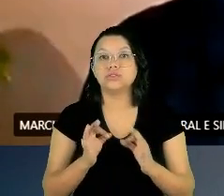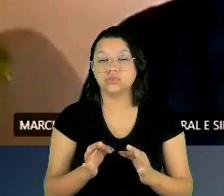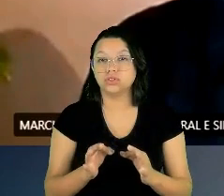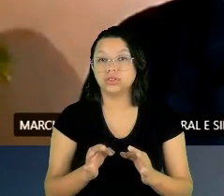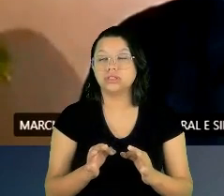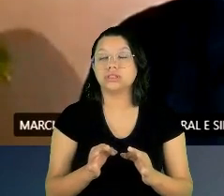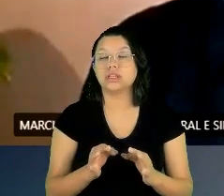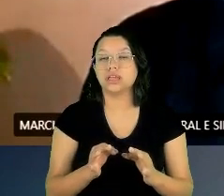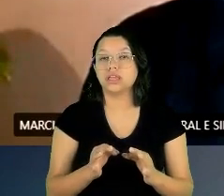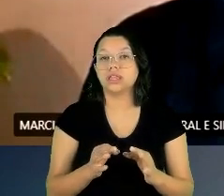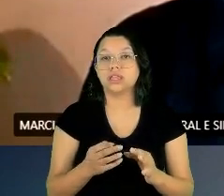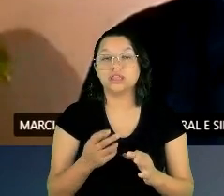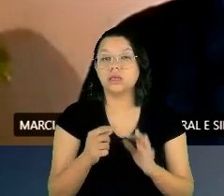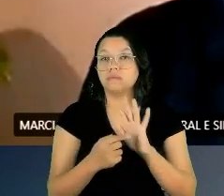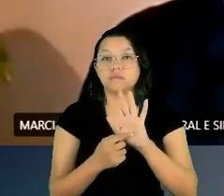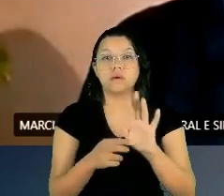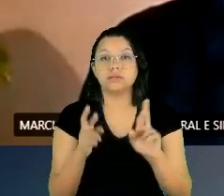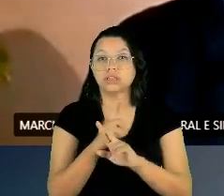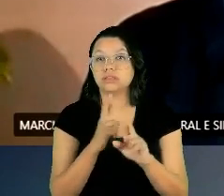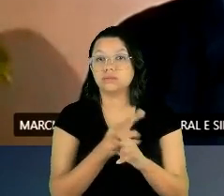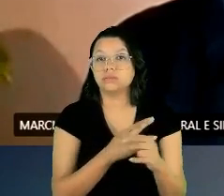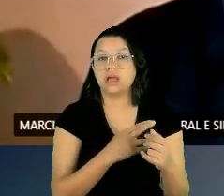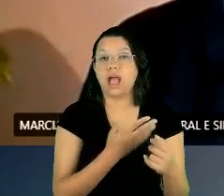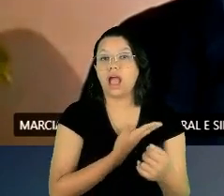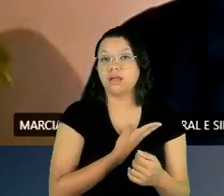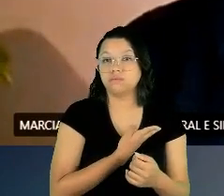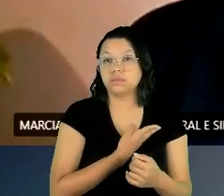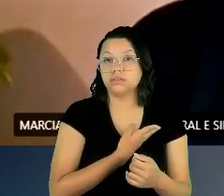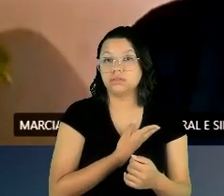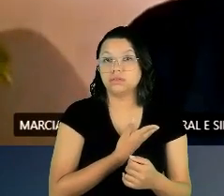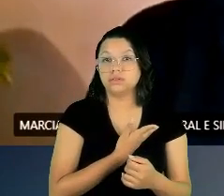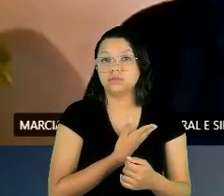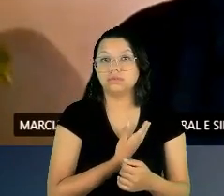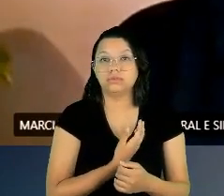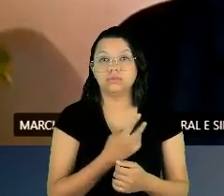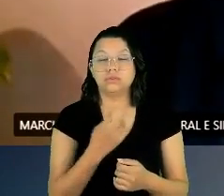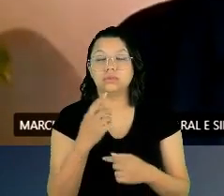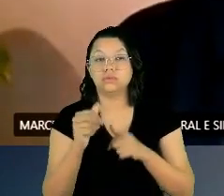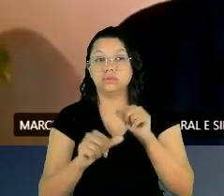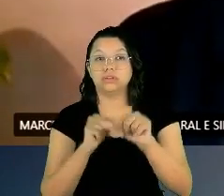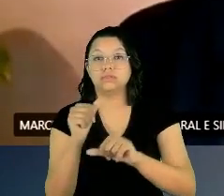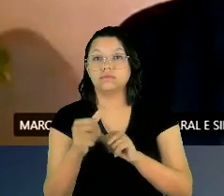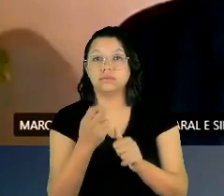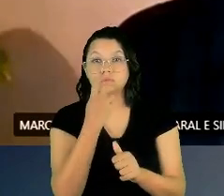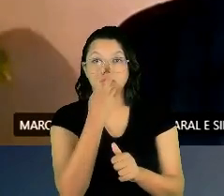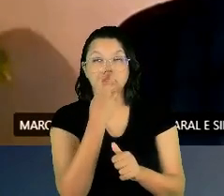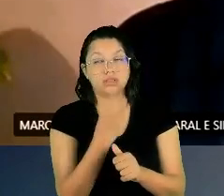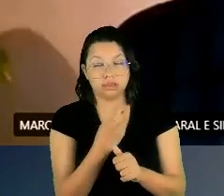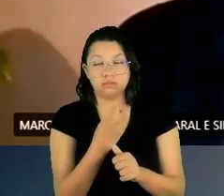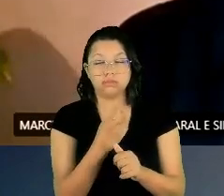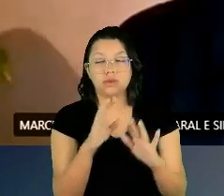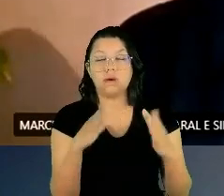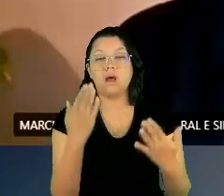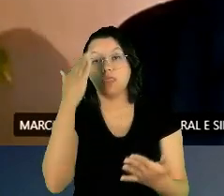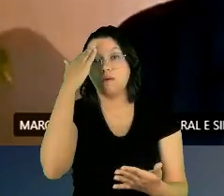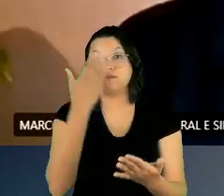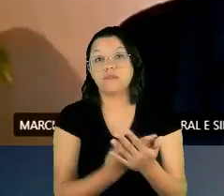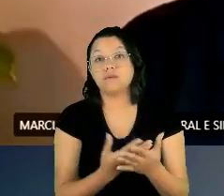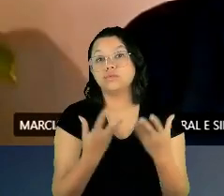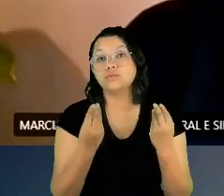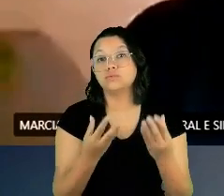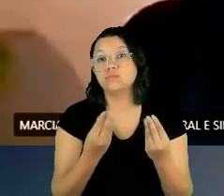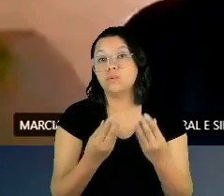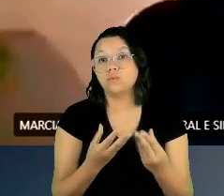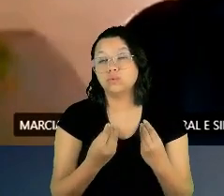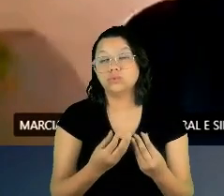meu mestrado foi o primeiro estudo a mostrar isso, que nós temos uma cegueira quando a gente tem uma confiança muito grande no outro,